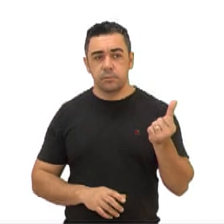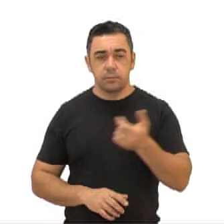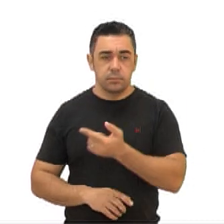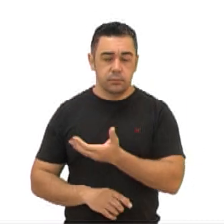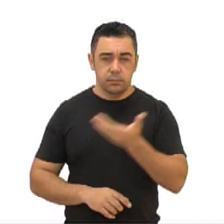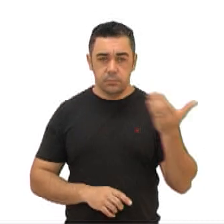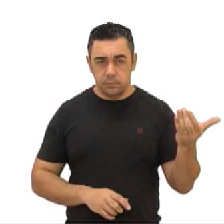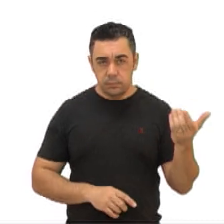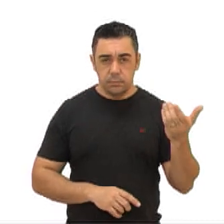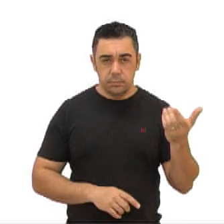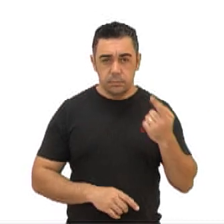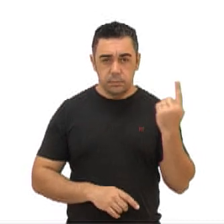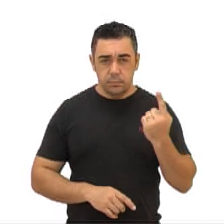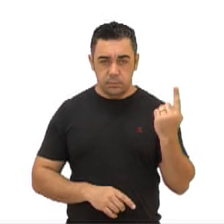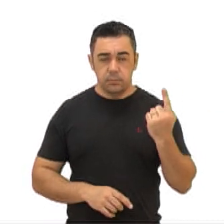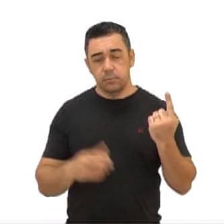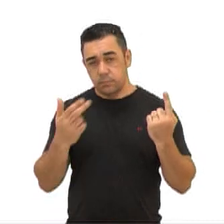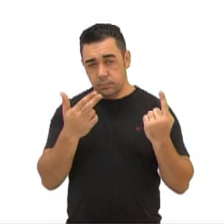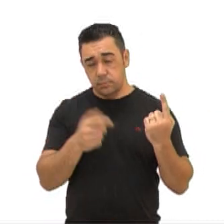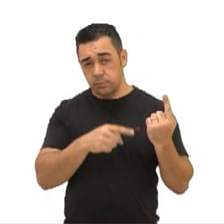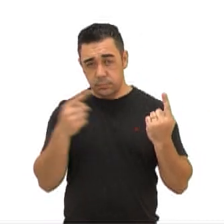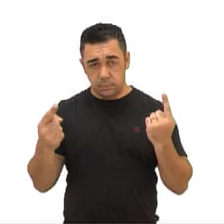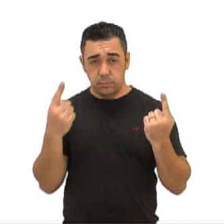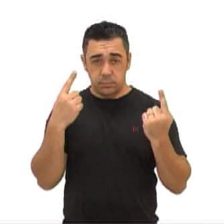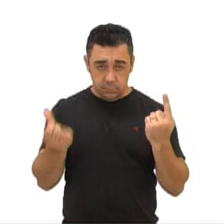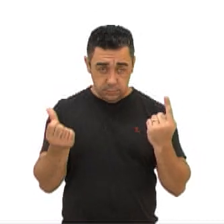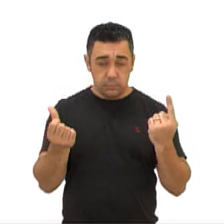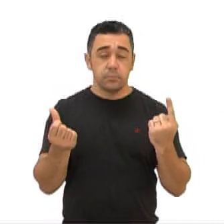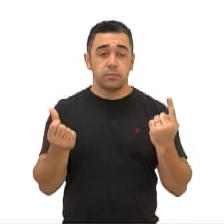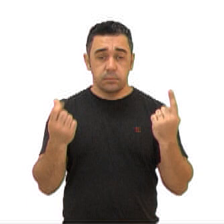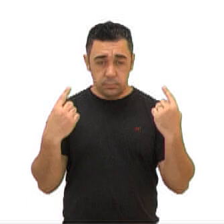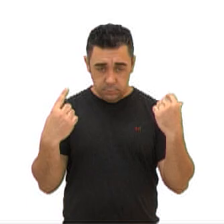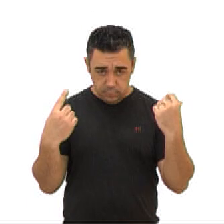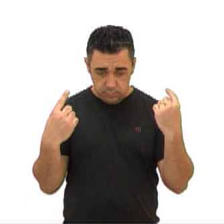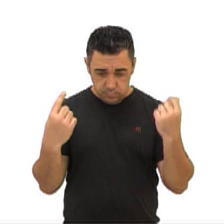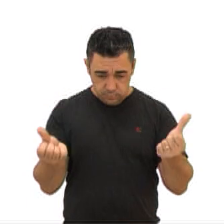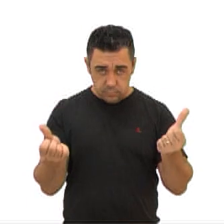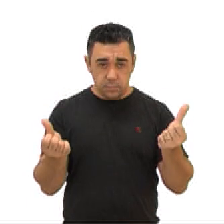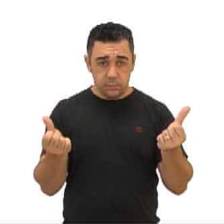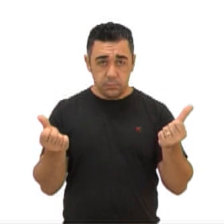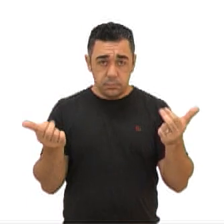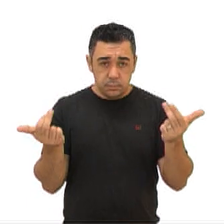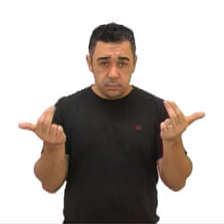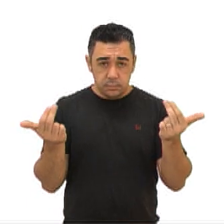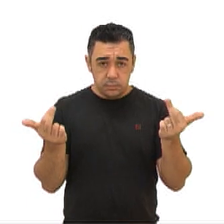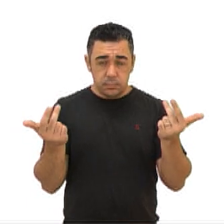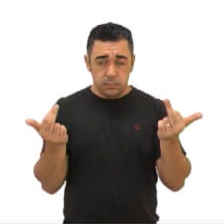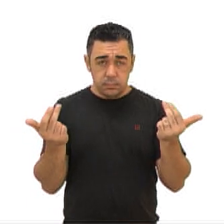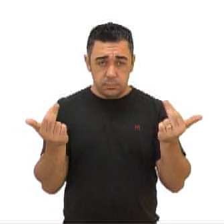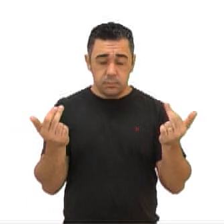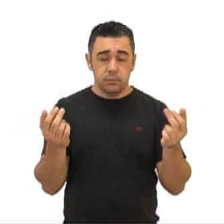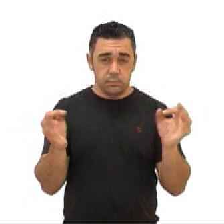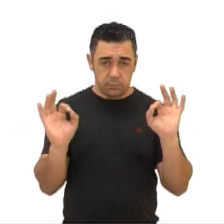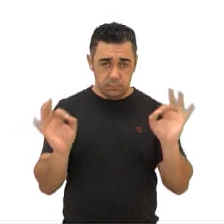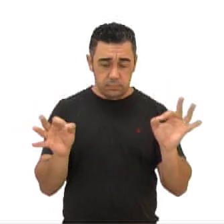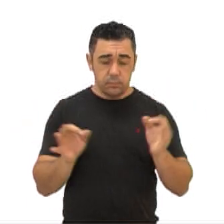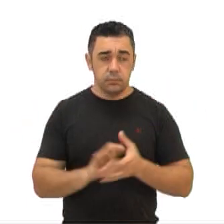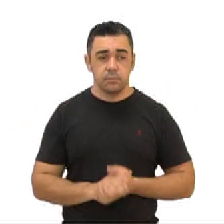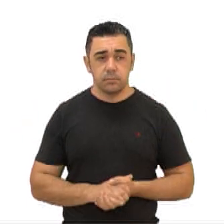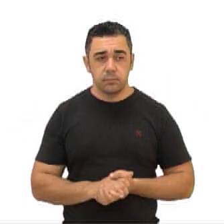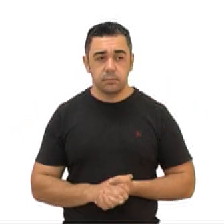primeiro membro 16 igual ao segundo membro 16, elas são igualdades verdadeiras, pois os dois lados são